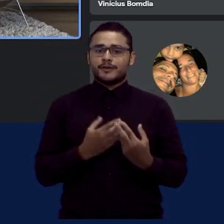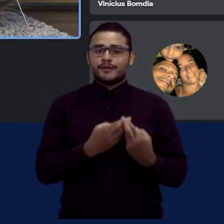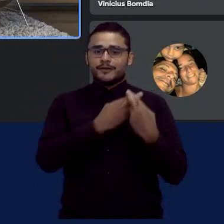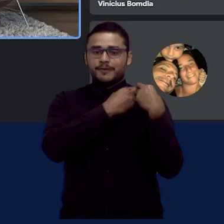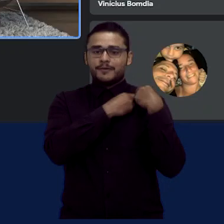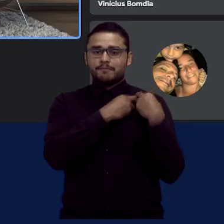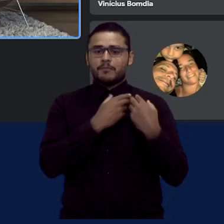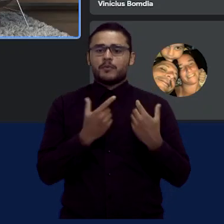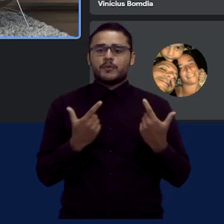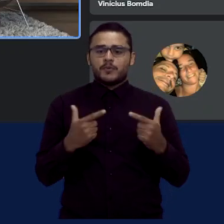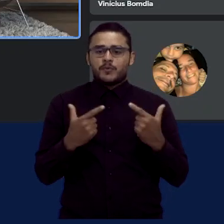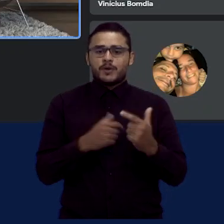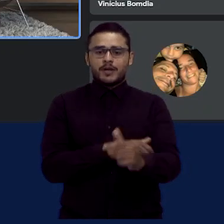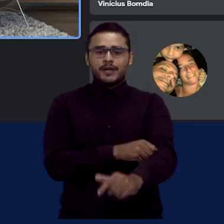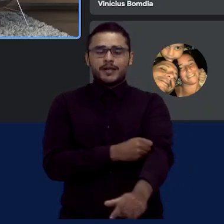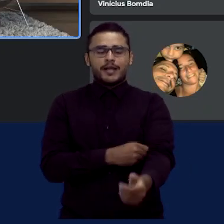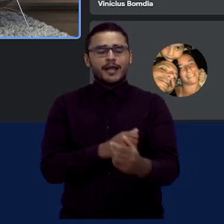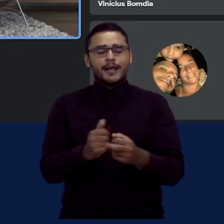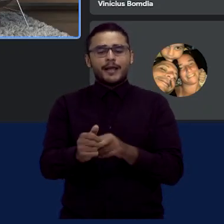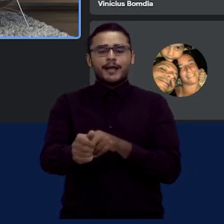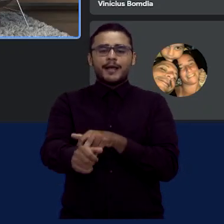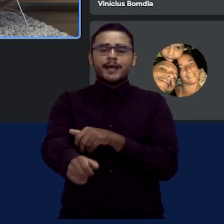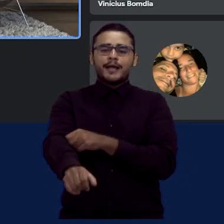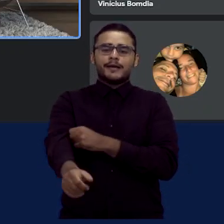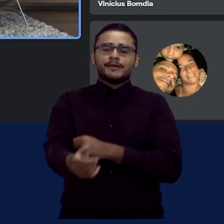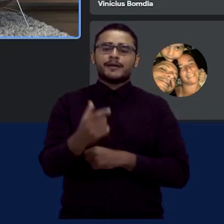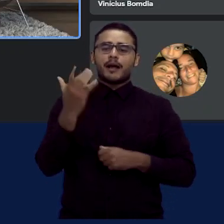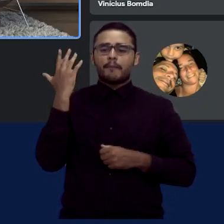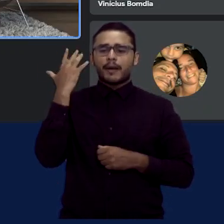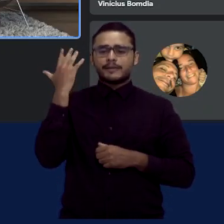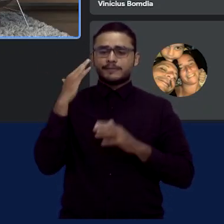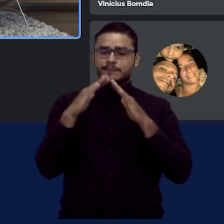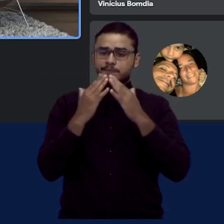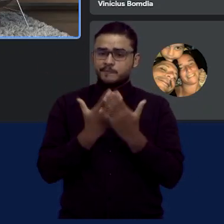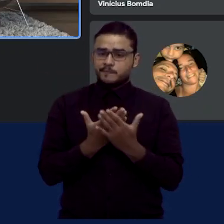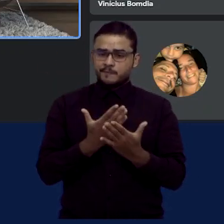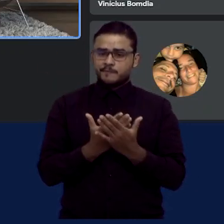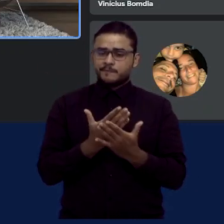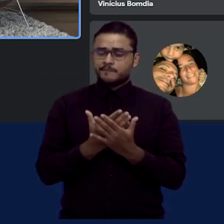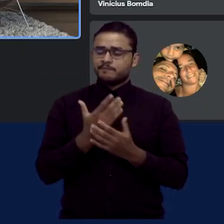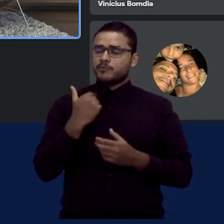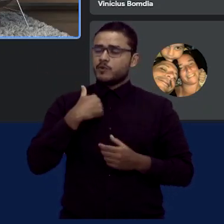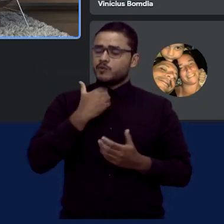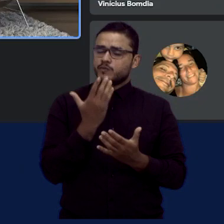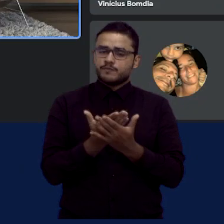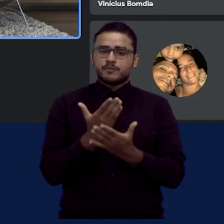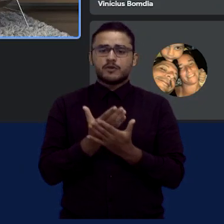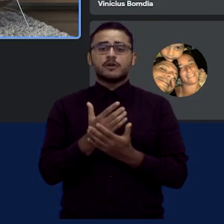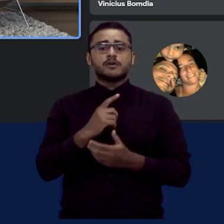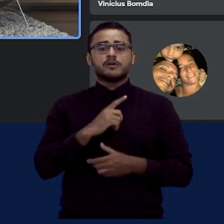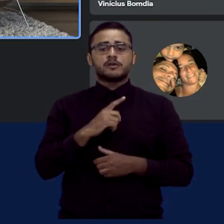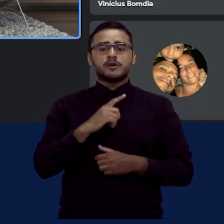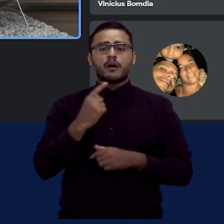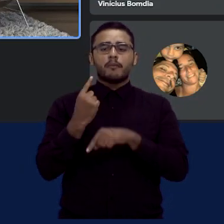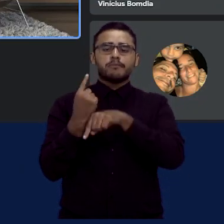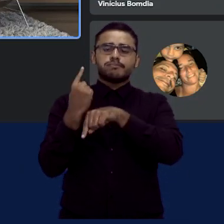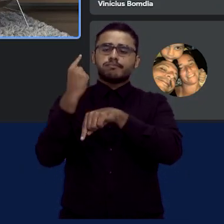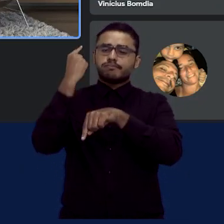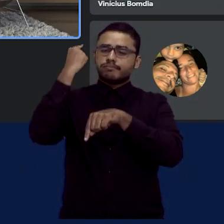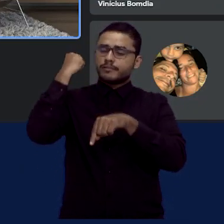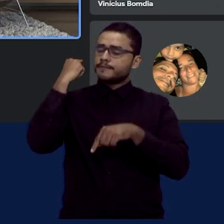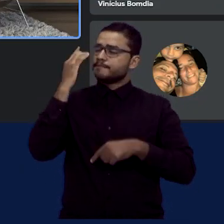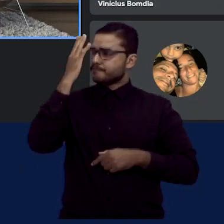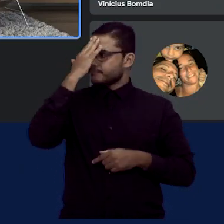né, esse velho ditado. O tempo da escola ele representa muitas vezes um passado idílico que a gente